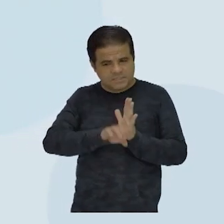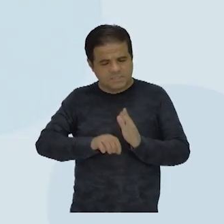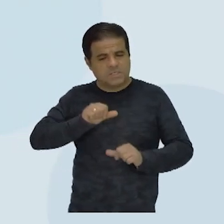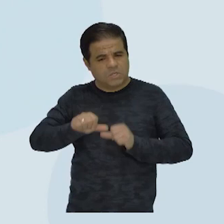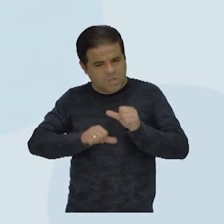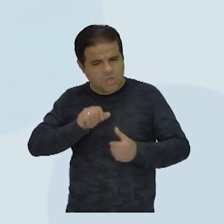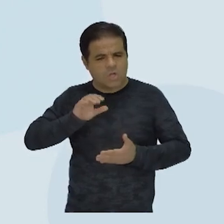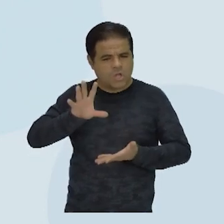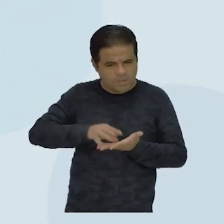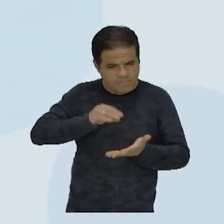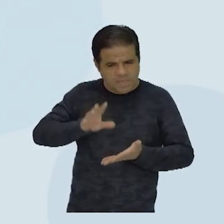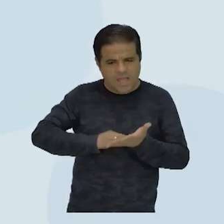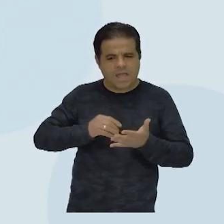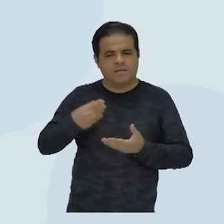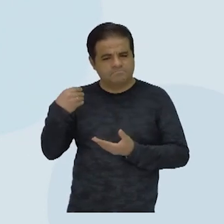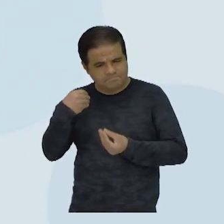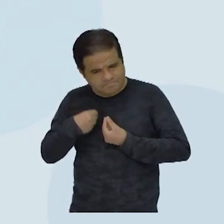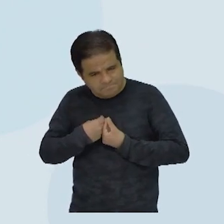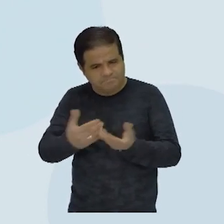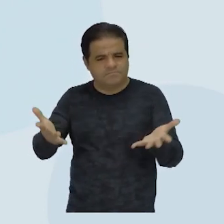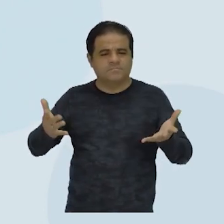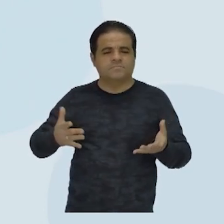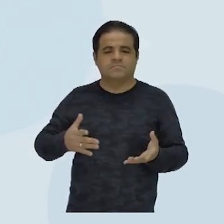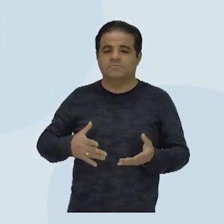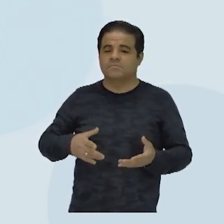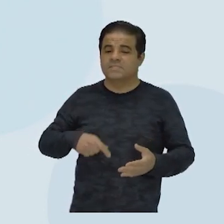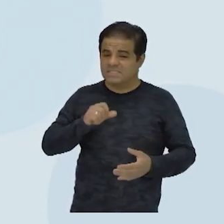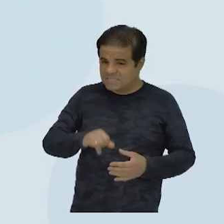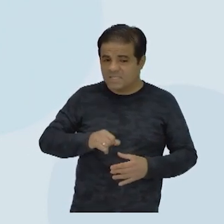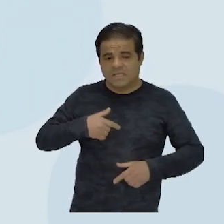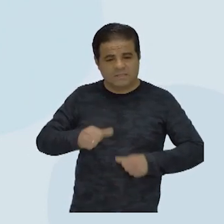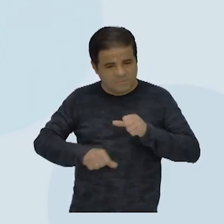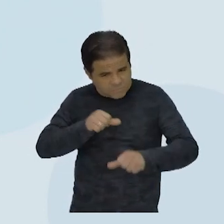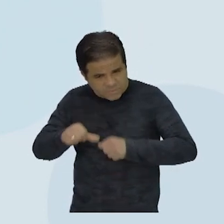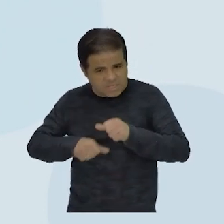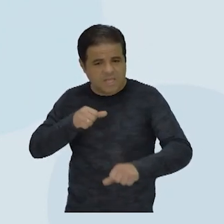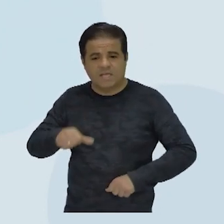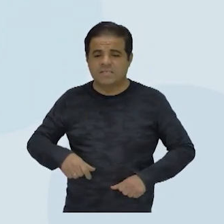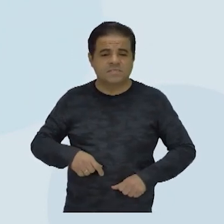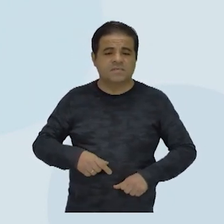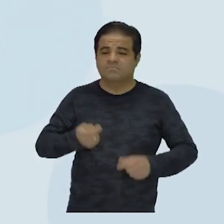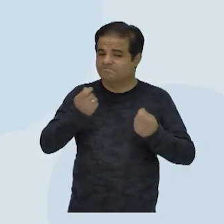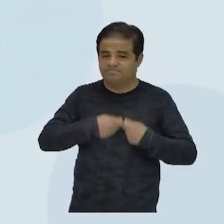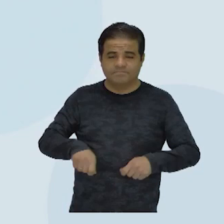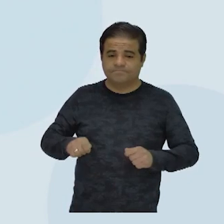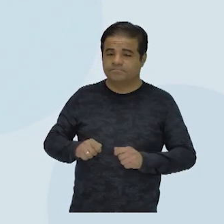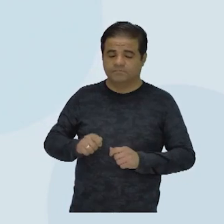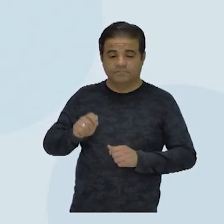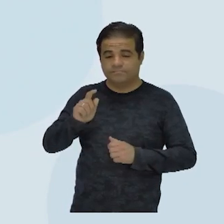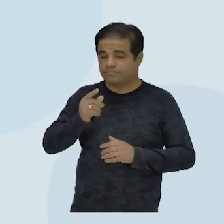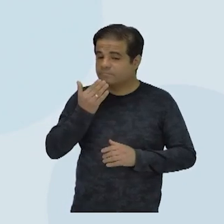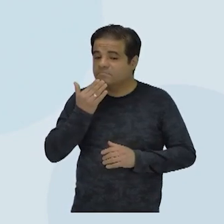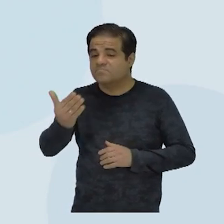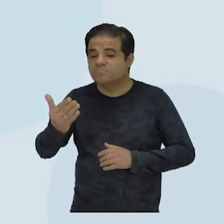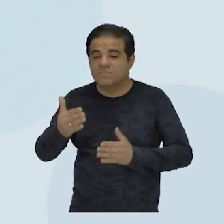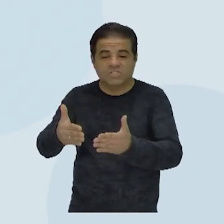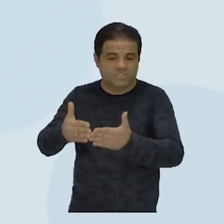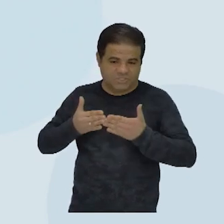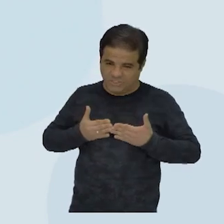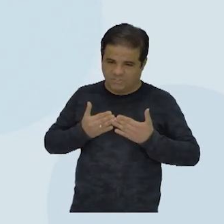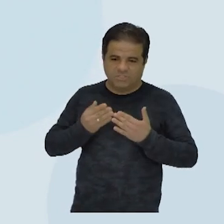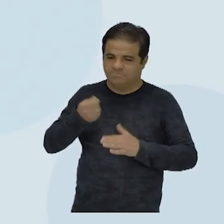reeditados, copiados, relançados e mesmo sofrerem alterações sem necessidade de autorização